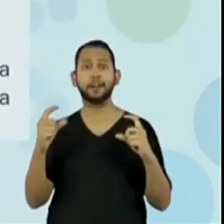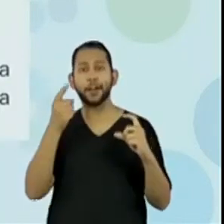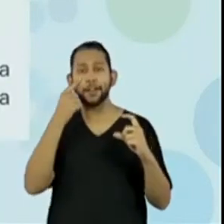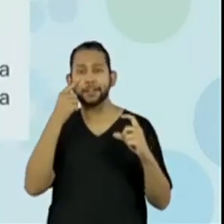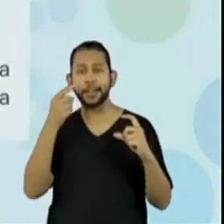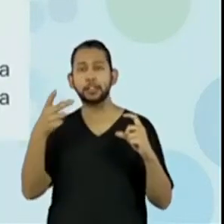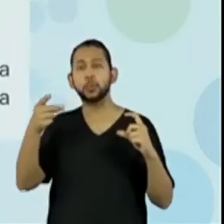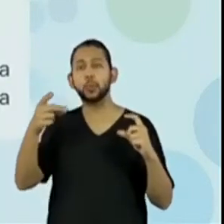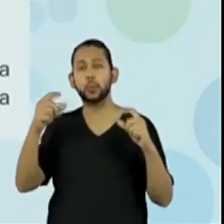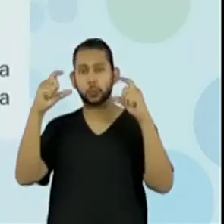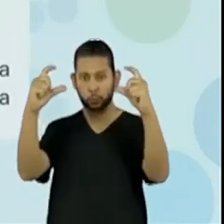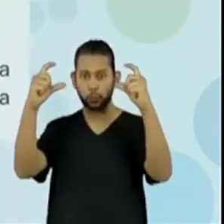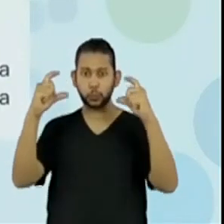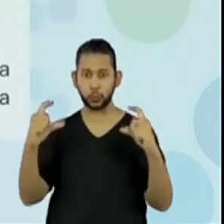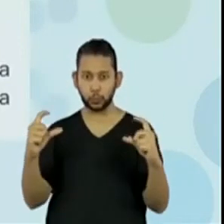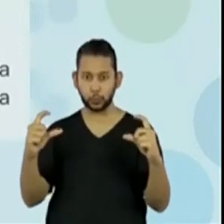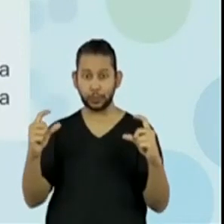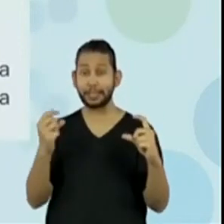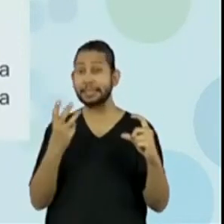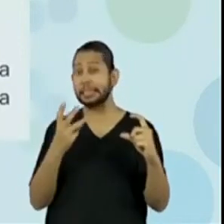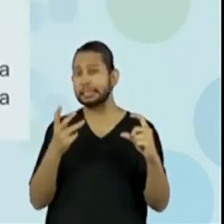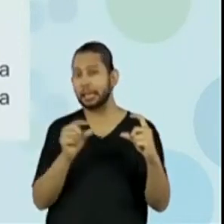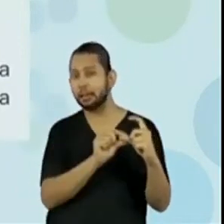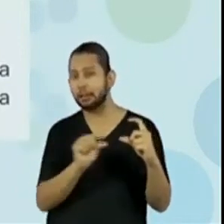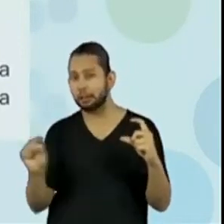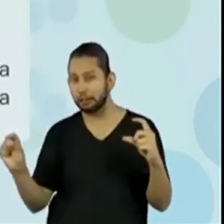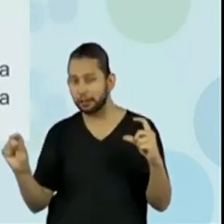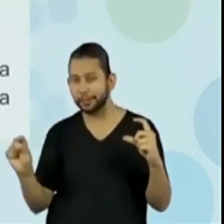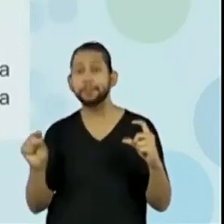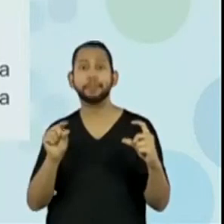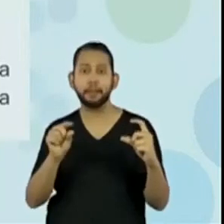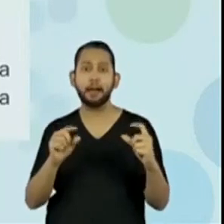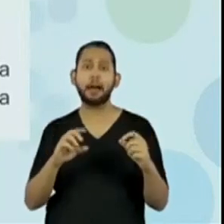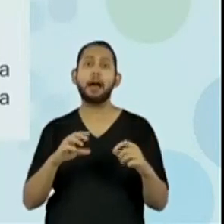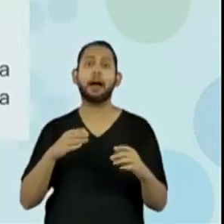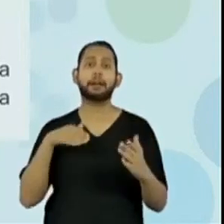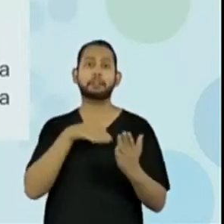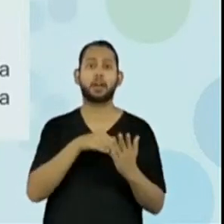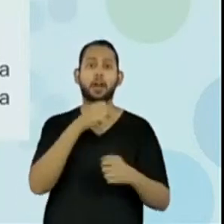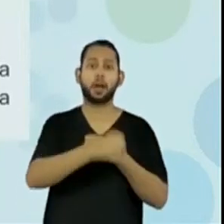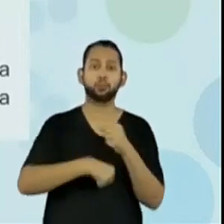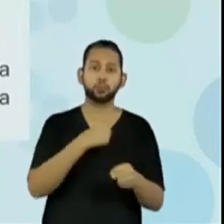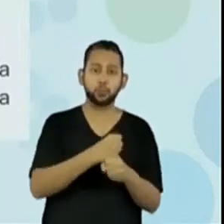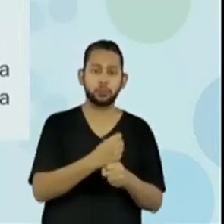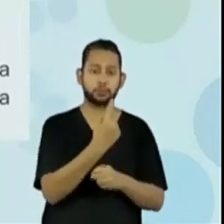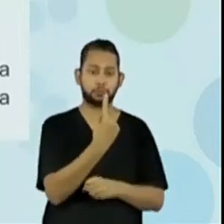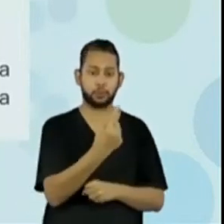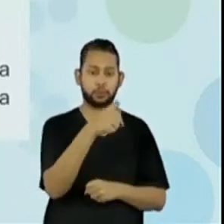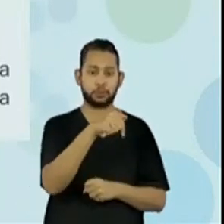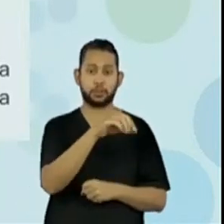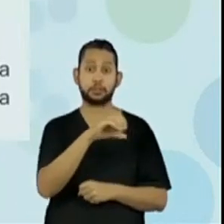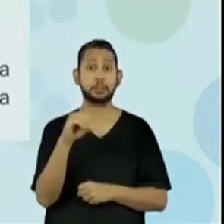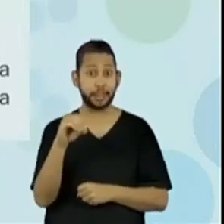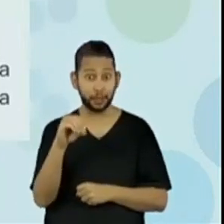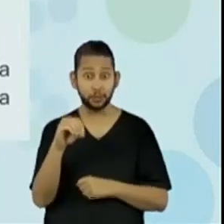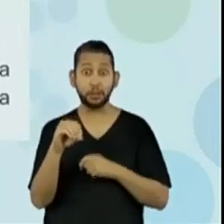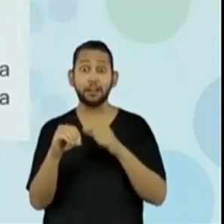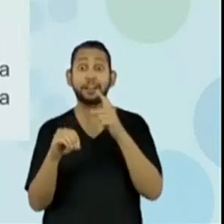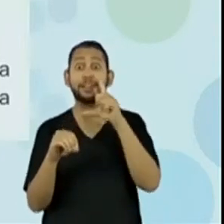segundo parágrafo aqui na terceira linha. Até o ano de 1700,